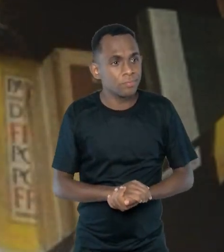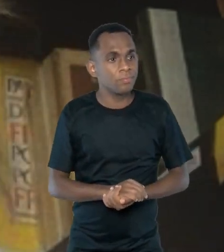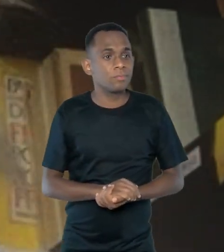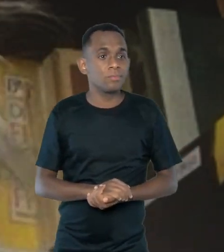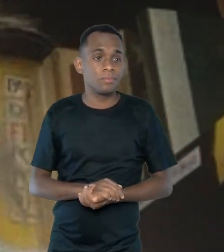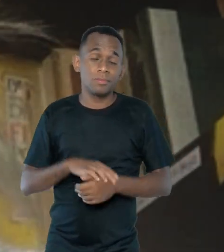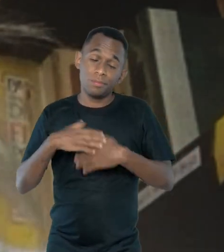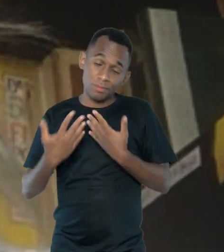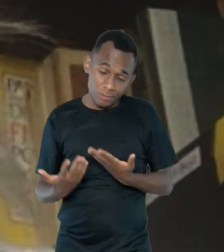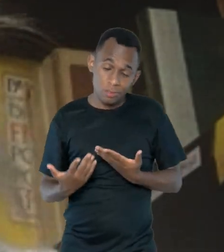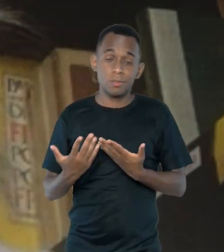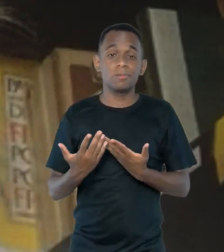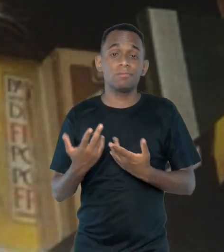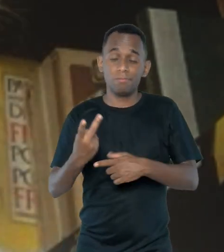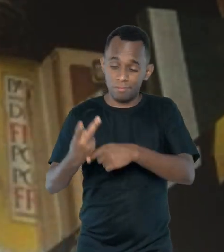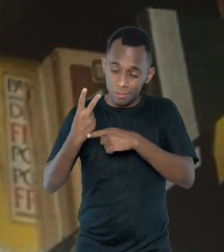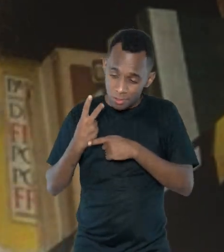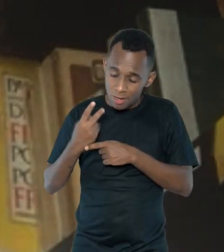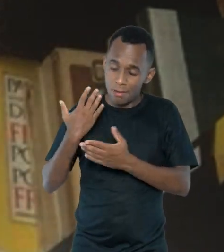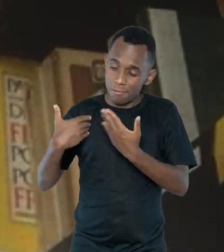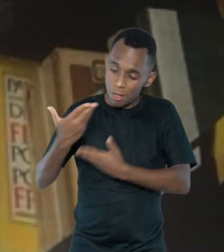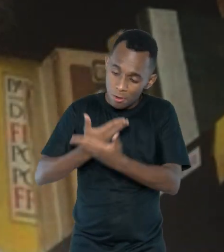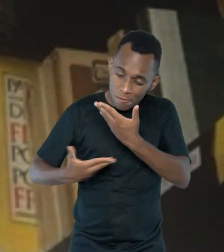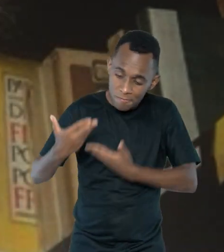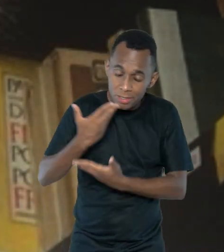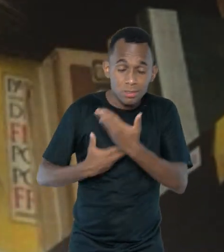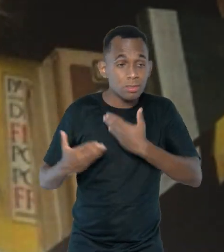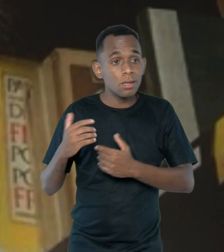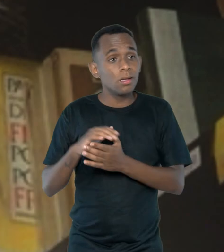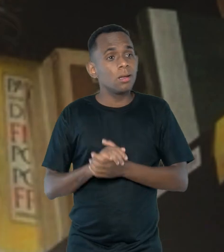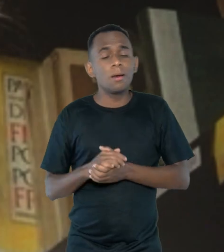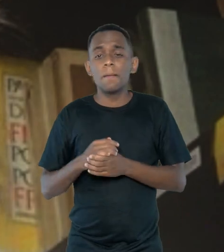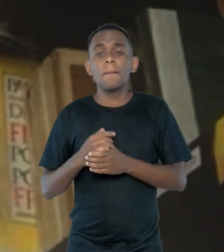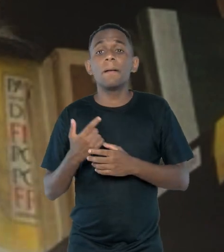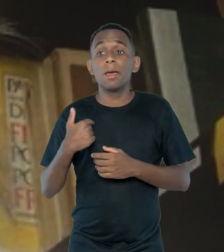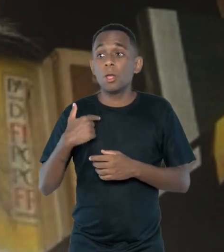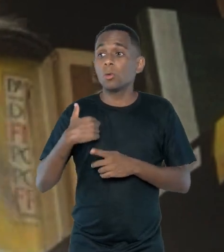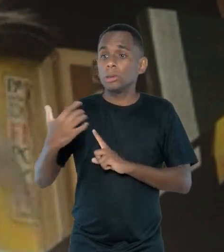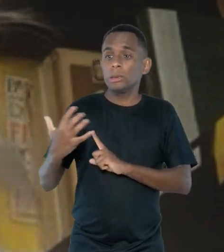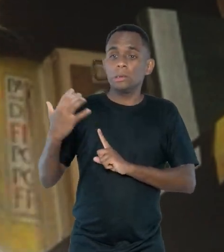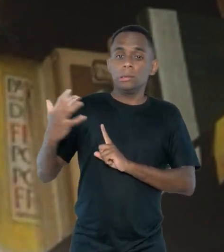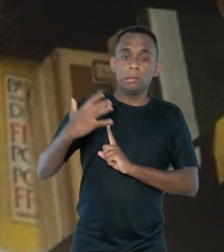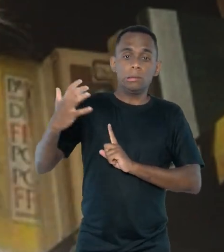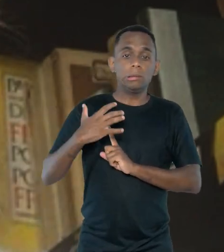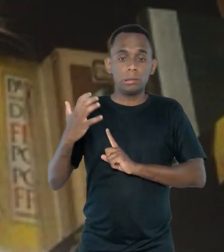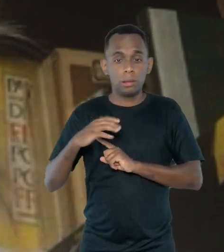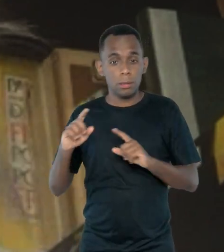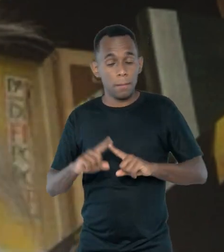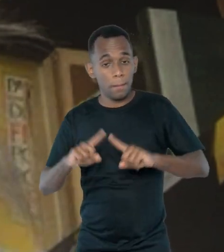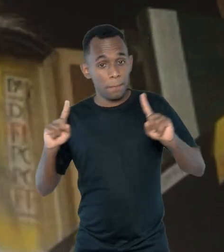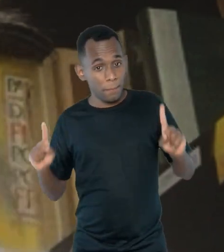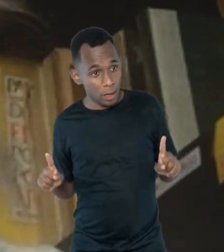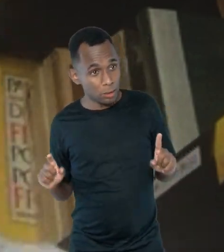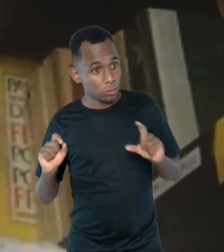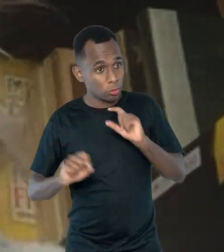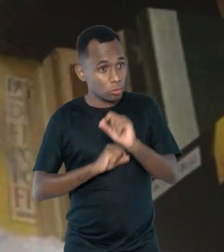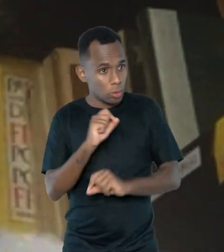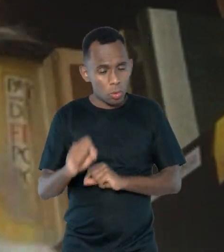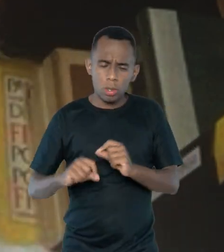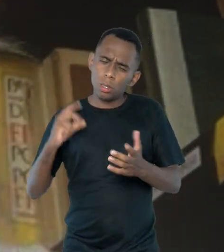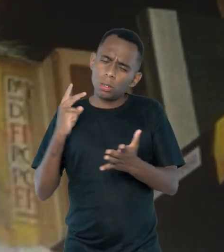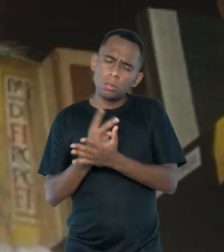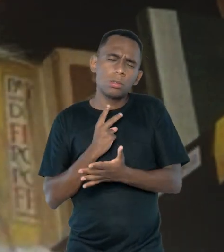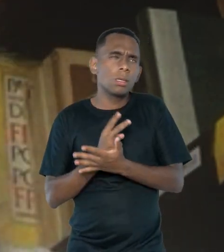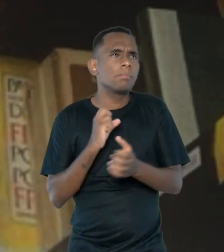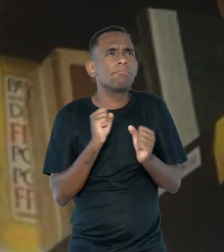me interpelaram, e eu sofri uma certa pressão. Mas eu sempre fui